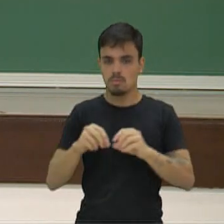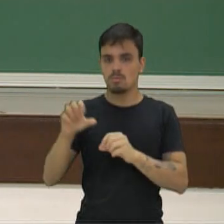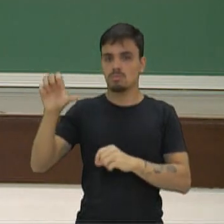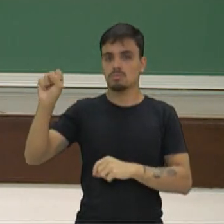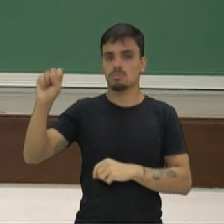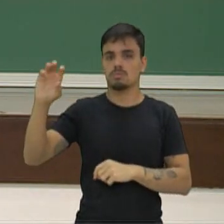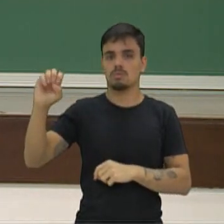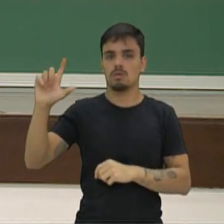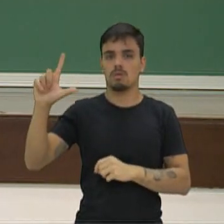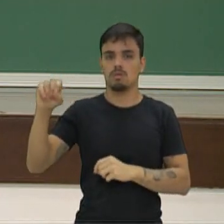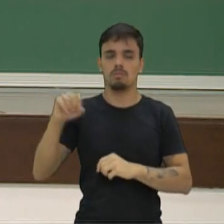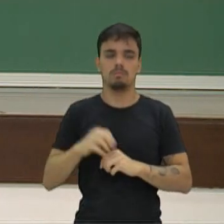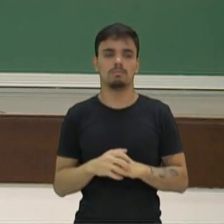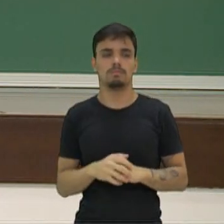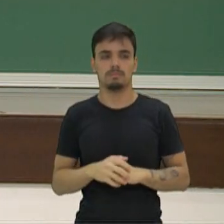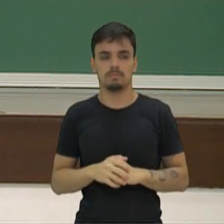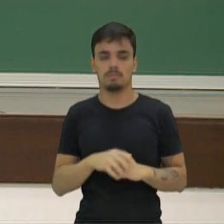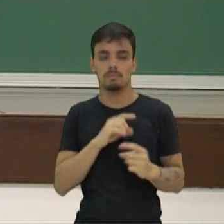sabe?